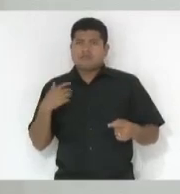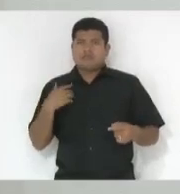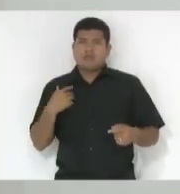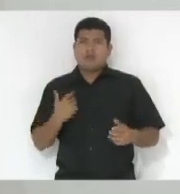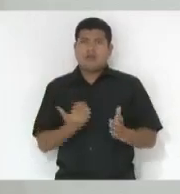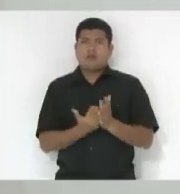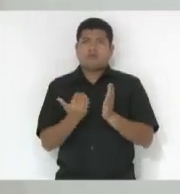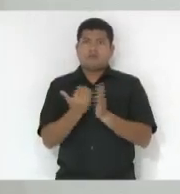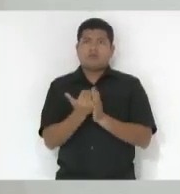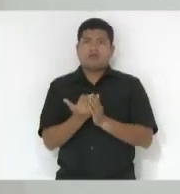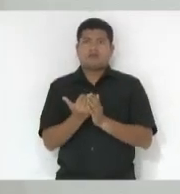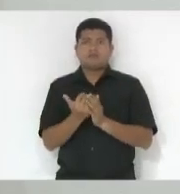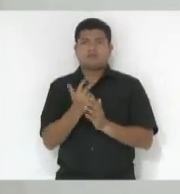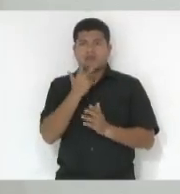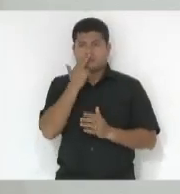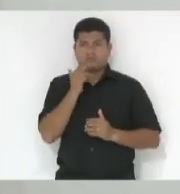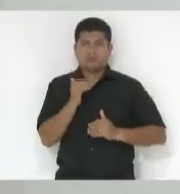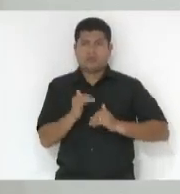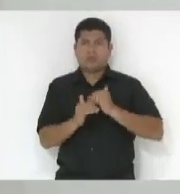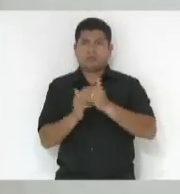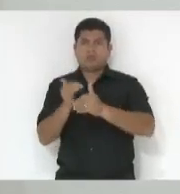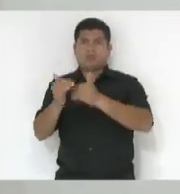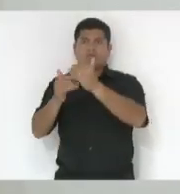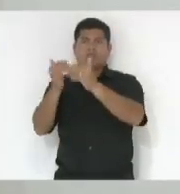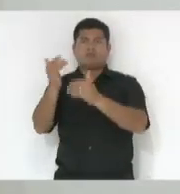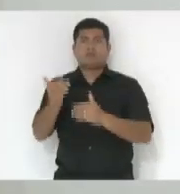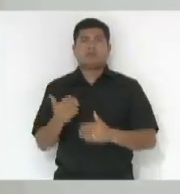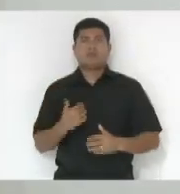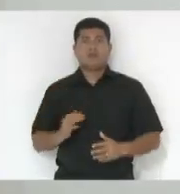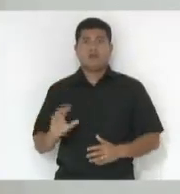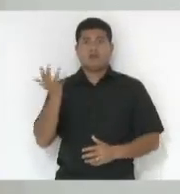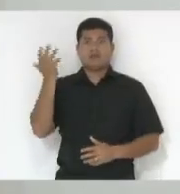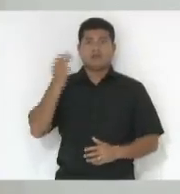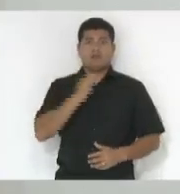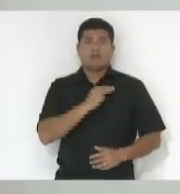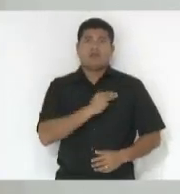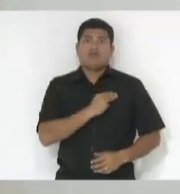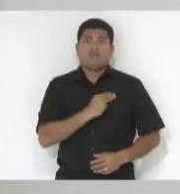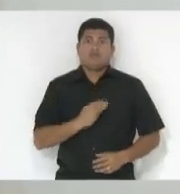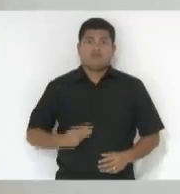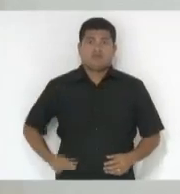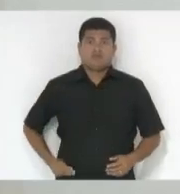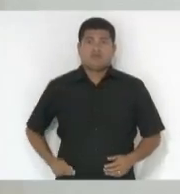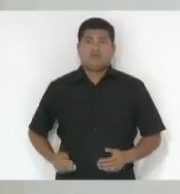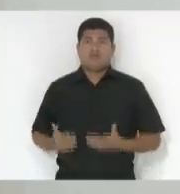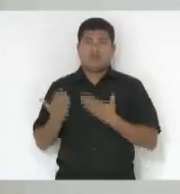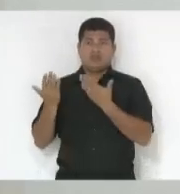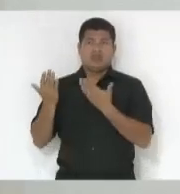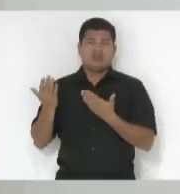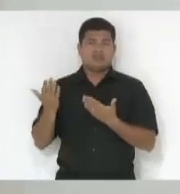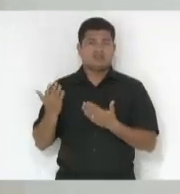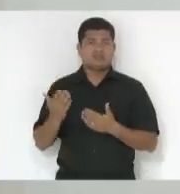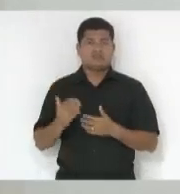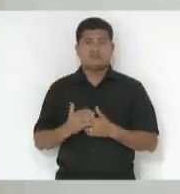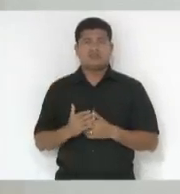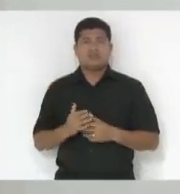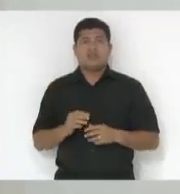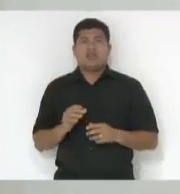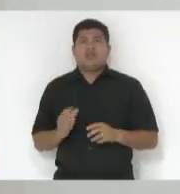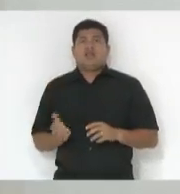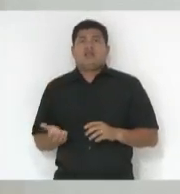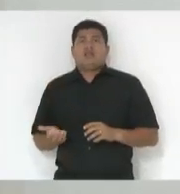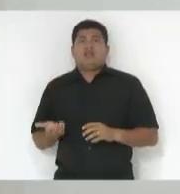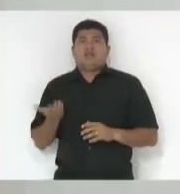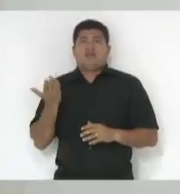efeito cascata, que aconteceu quando os ministros do Supremo, quando os bonitos lá em cima, resolveram aumentar